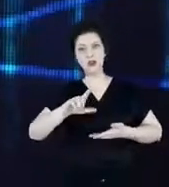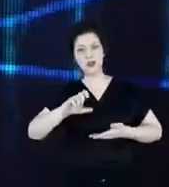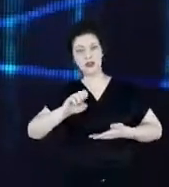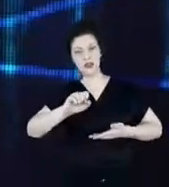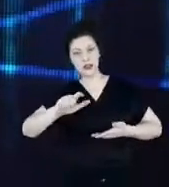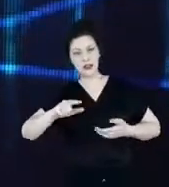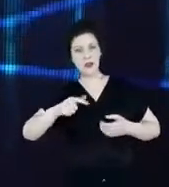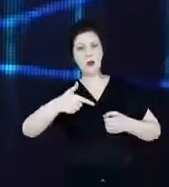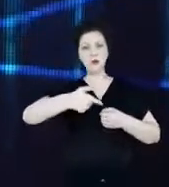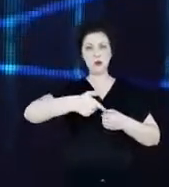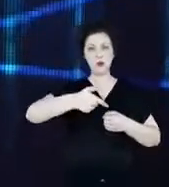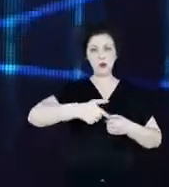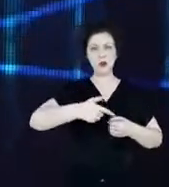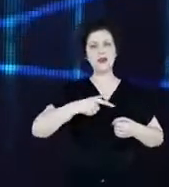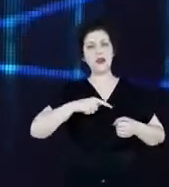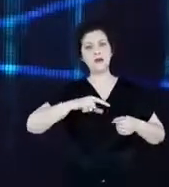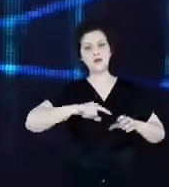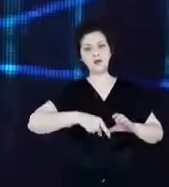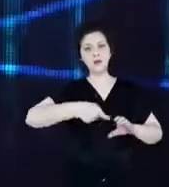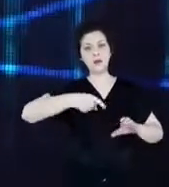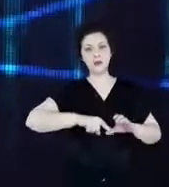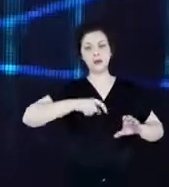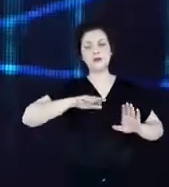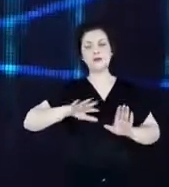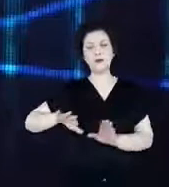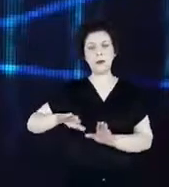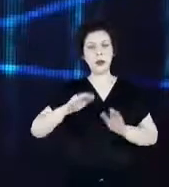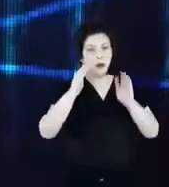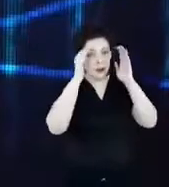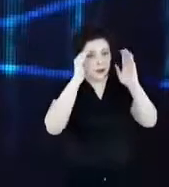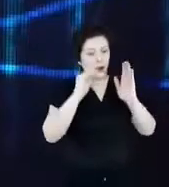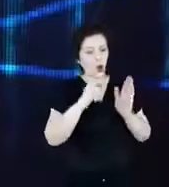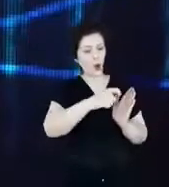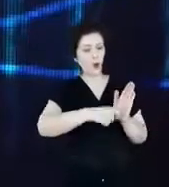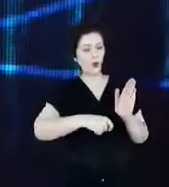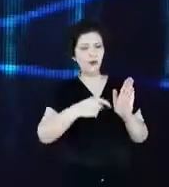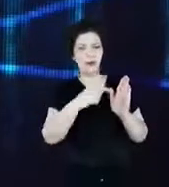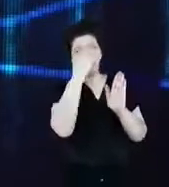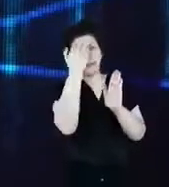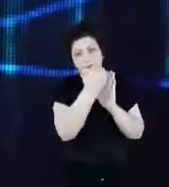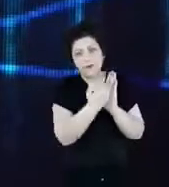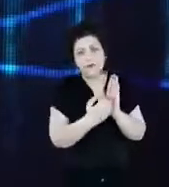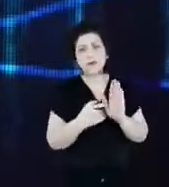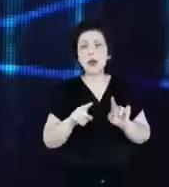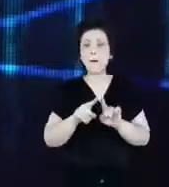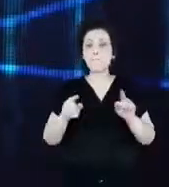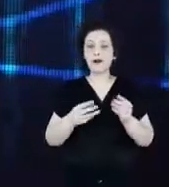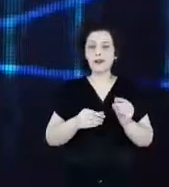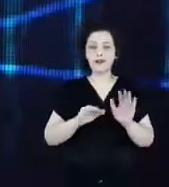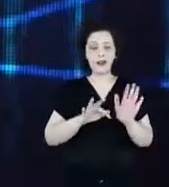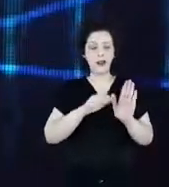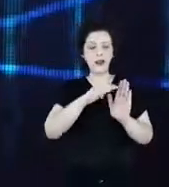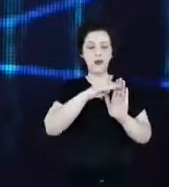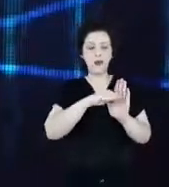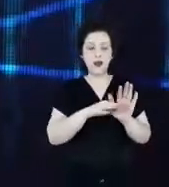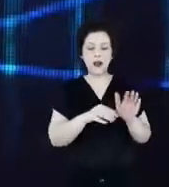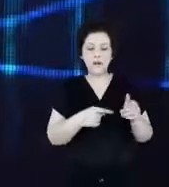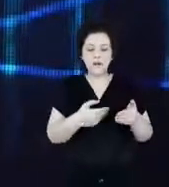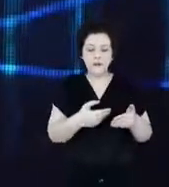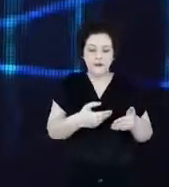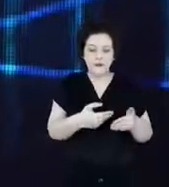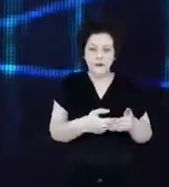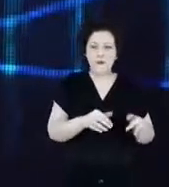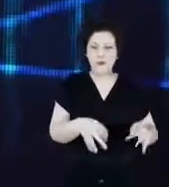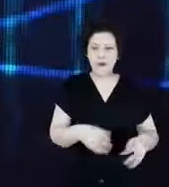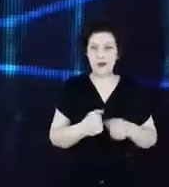têm contratos, e os contratos serão respeitados aqui no setor elétrico, sem dúvida nenhuma, mas que estão se encerrando a partir do ano que vem, e muito